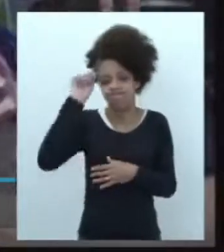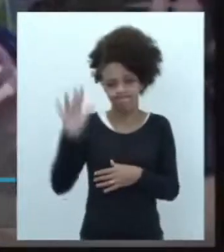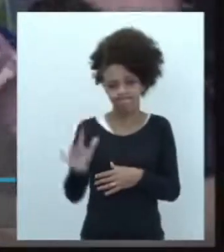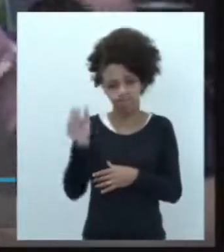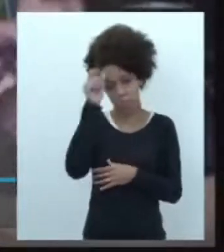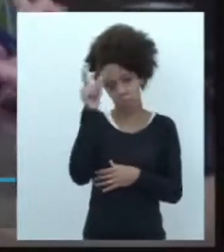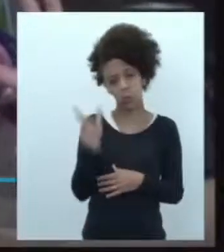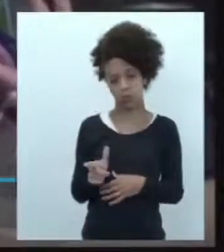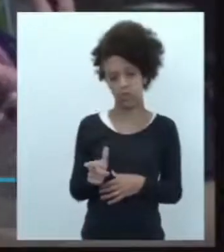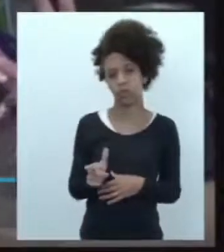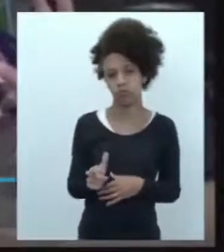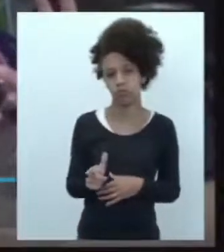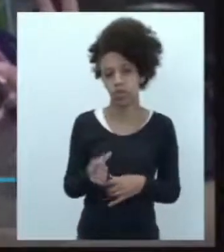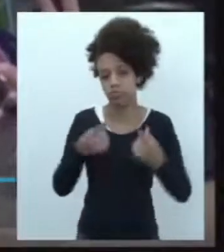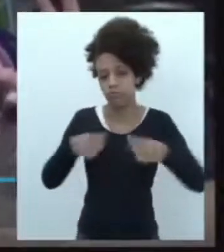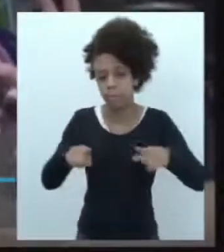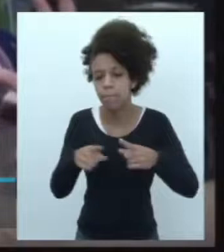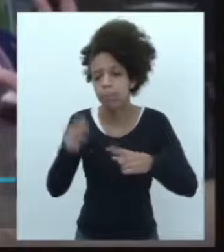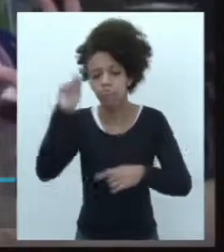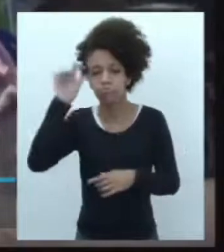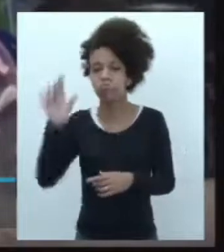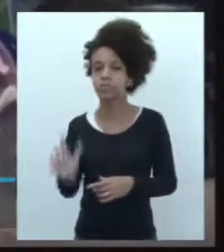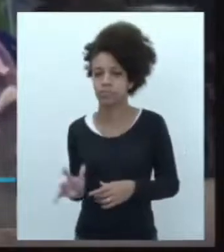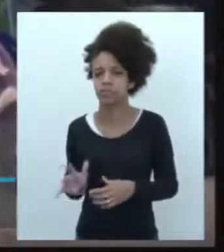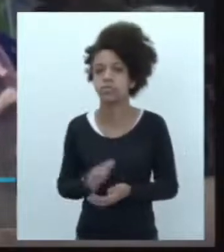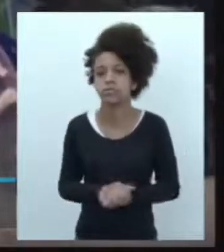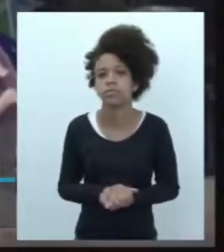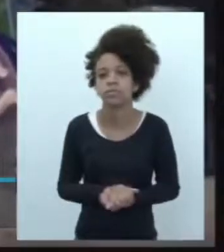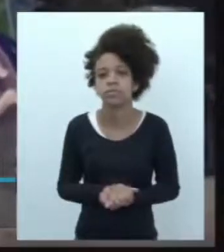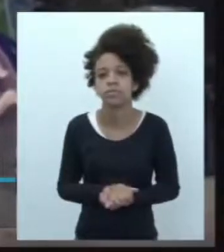de utilizar essa sonoridade africana, né?